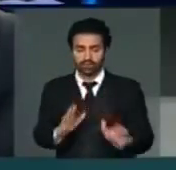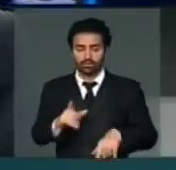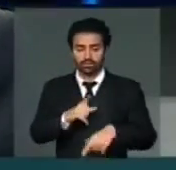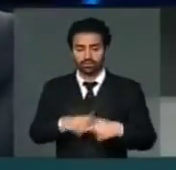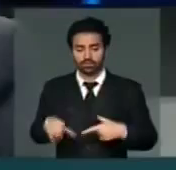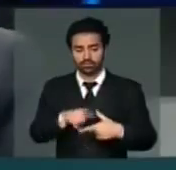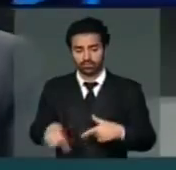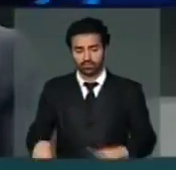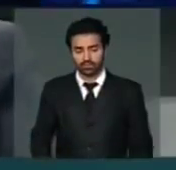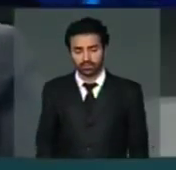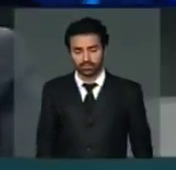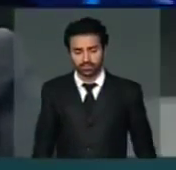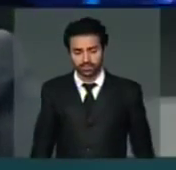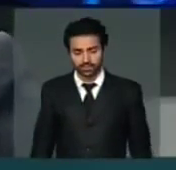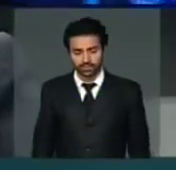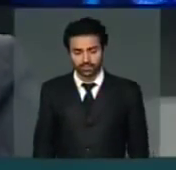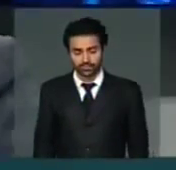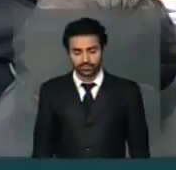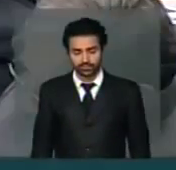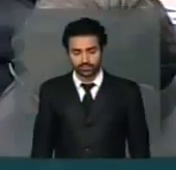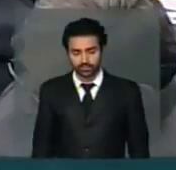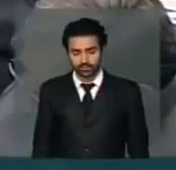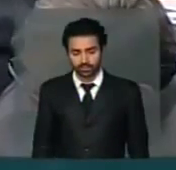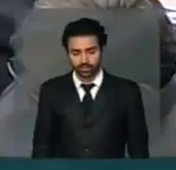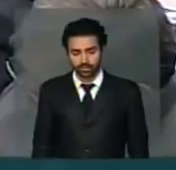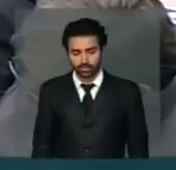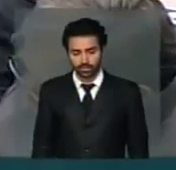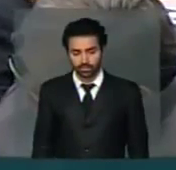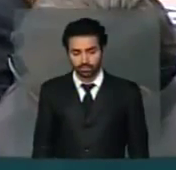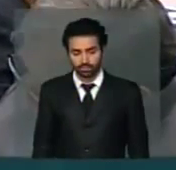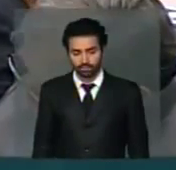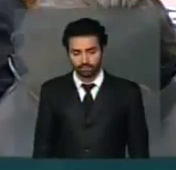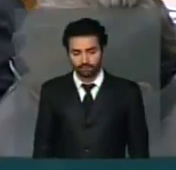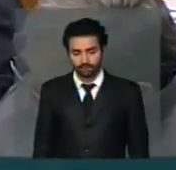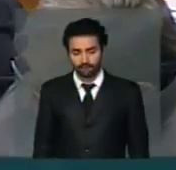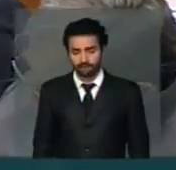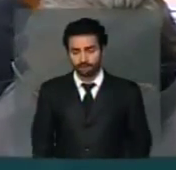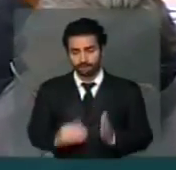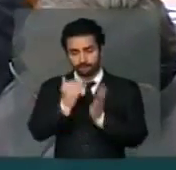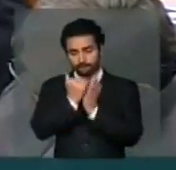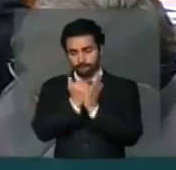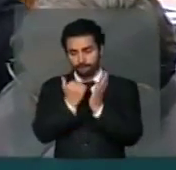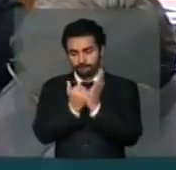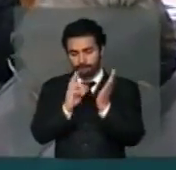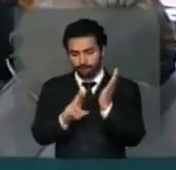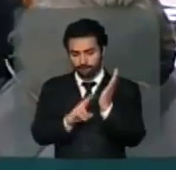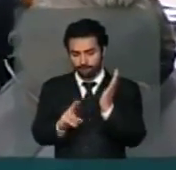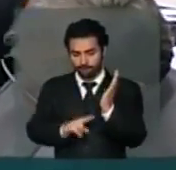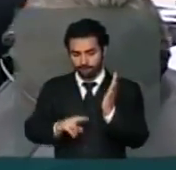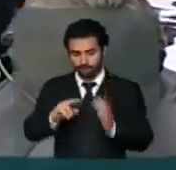problema. Obrigado, doutor Jorge Age. Seguindo a lista de inscrição, seria o deputado Alísio Mendes.